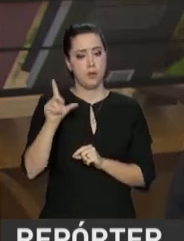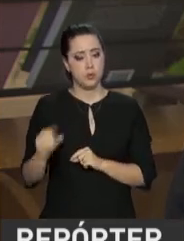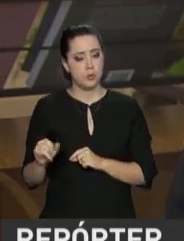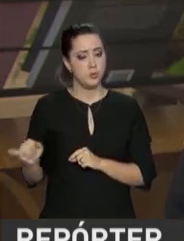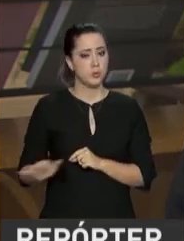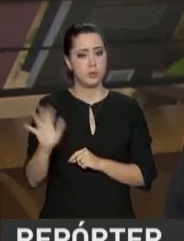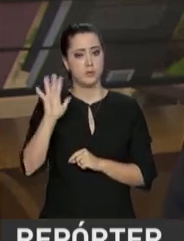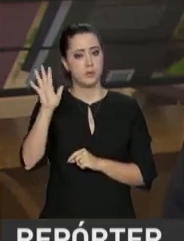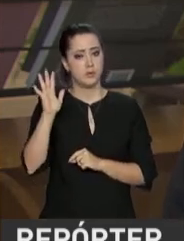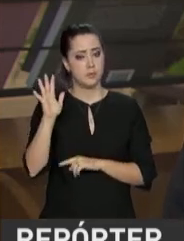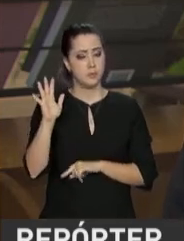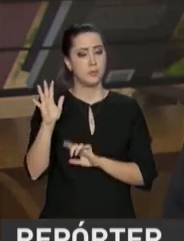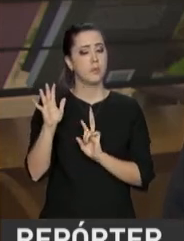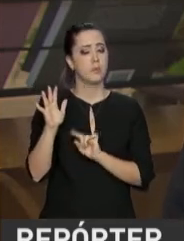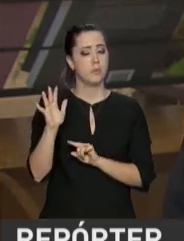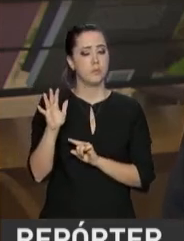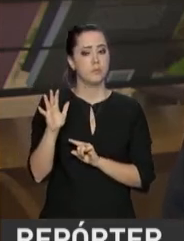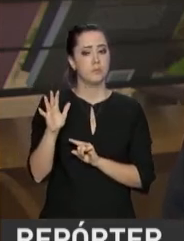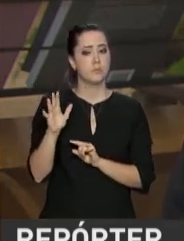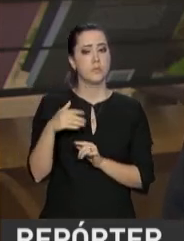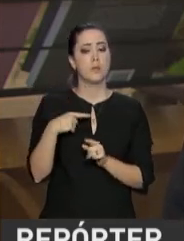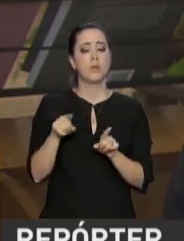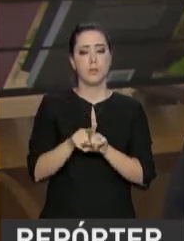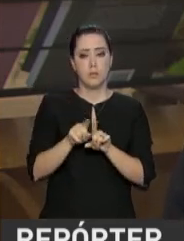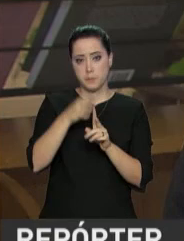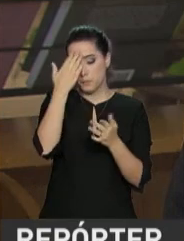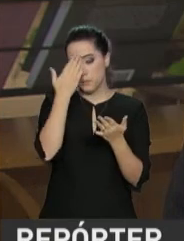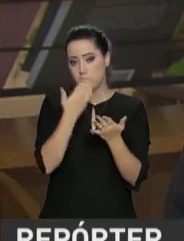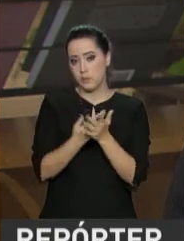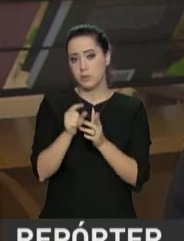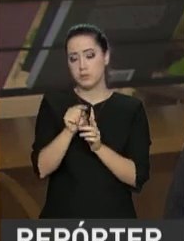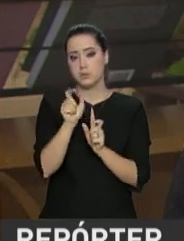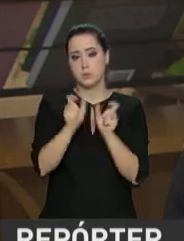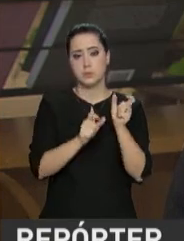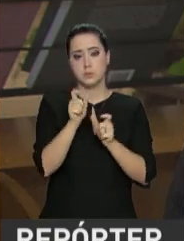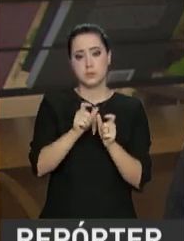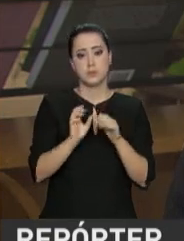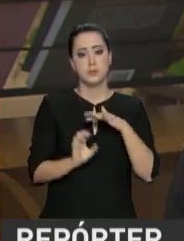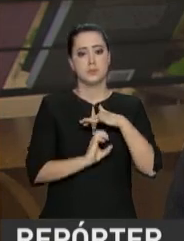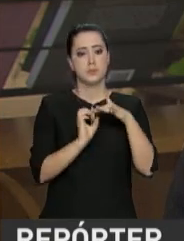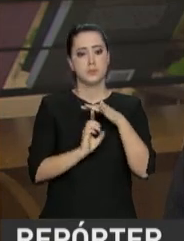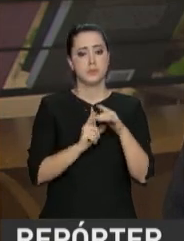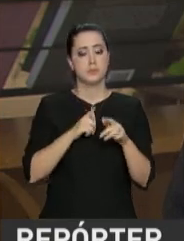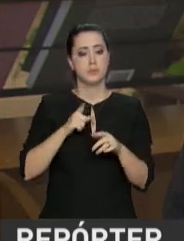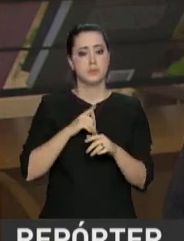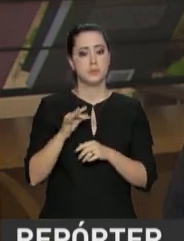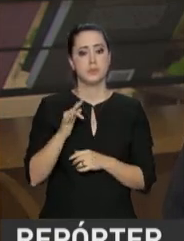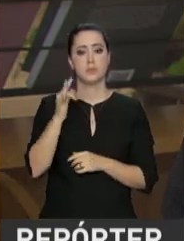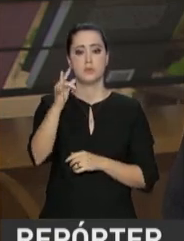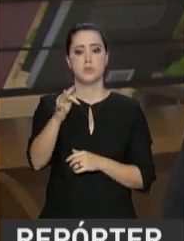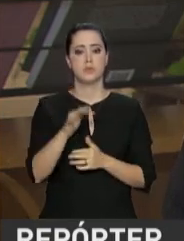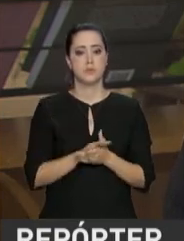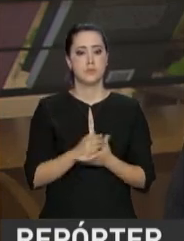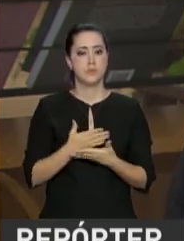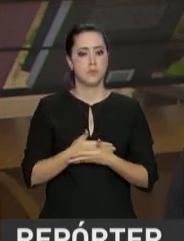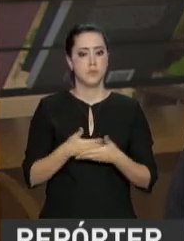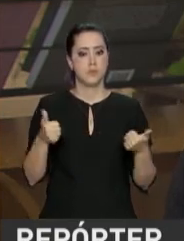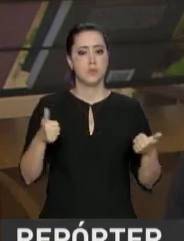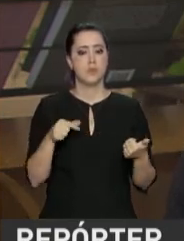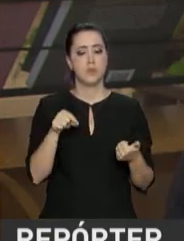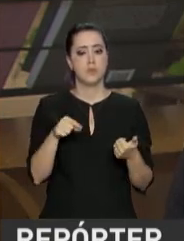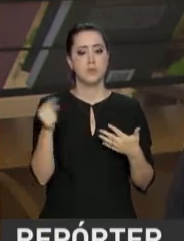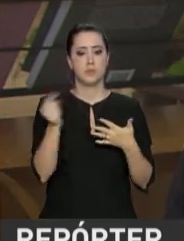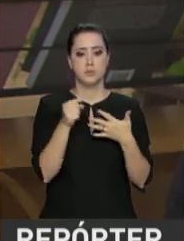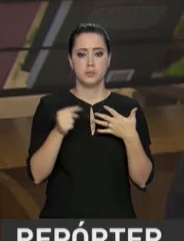inflação e e à confiança que o consumidor eo empresário tem em relação ao futuro a melhoria desses indicadores